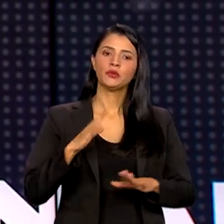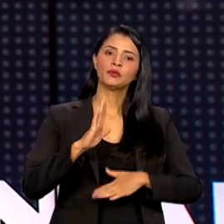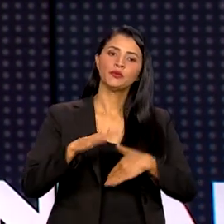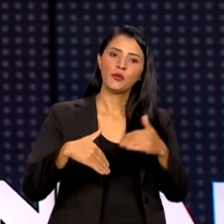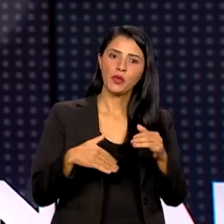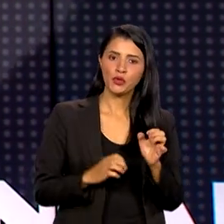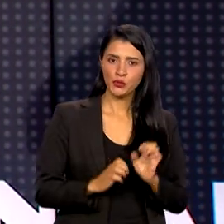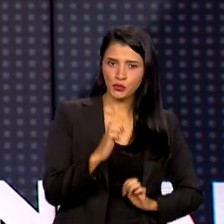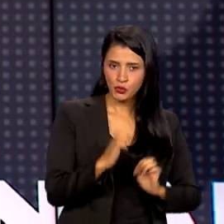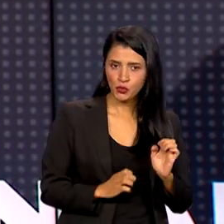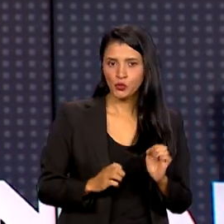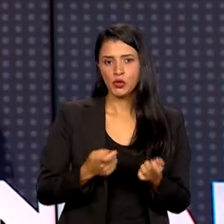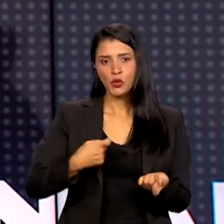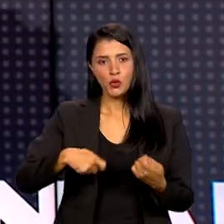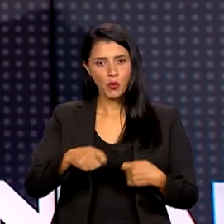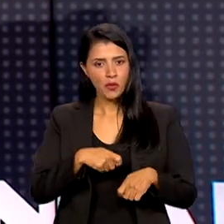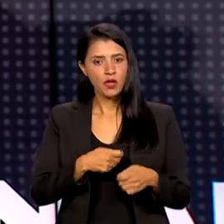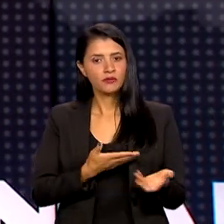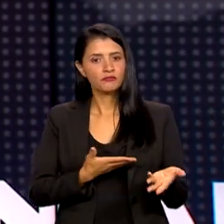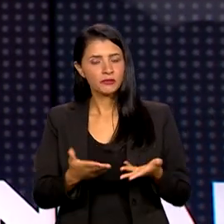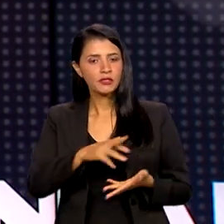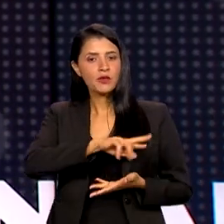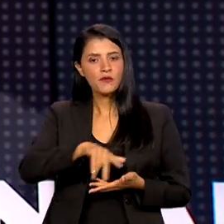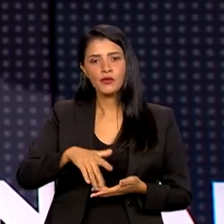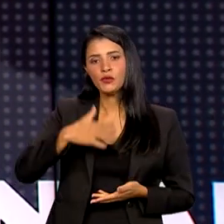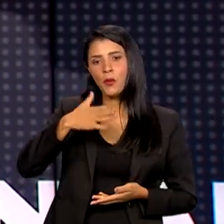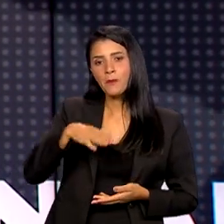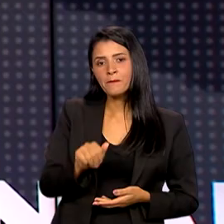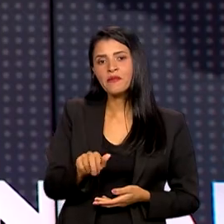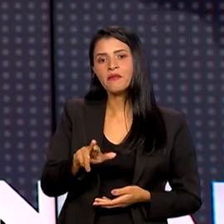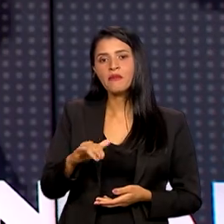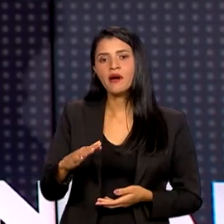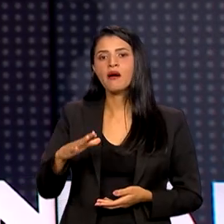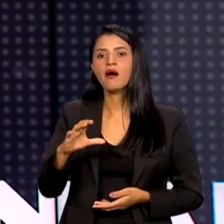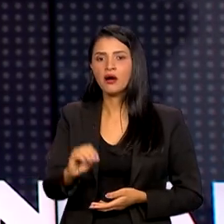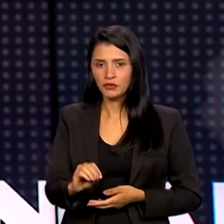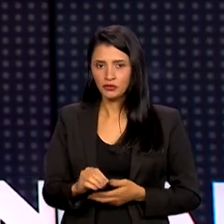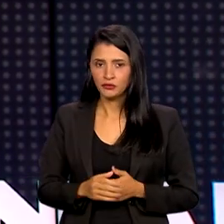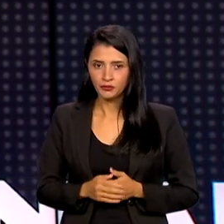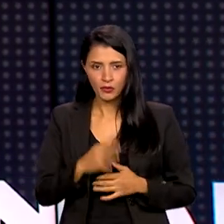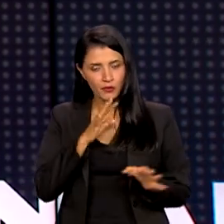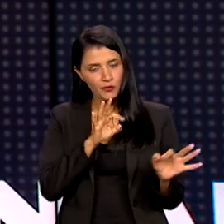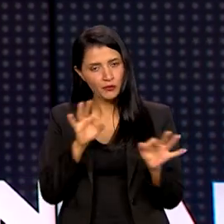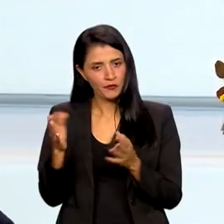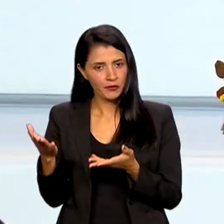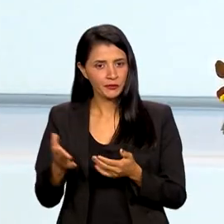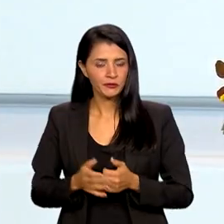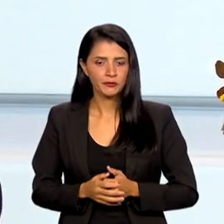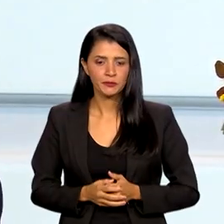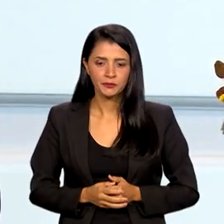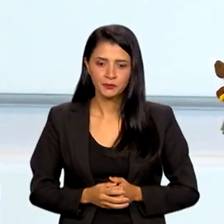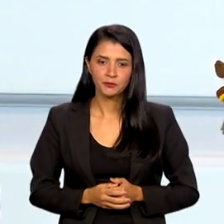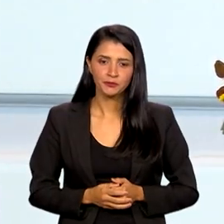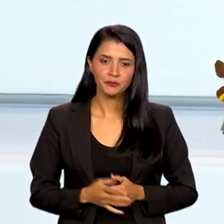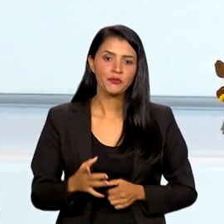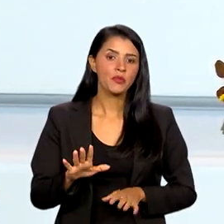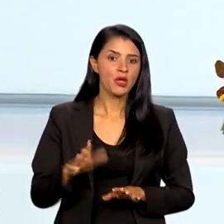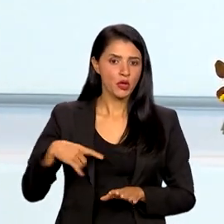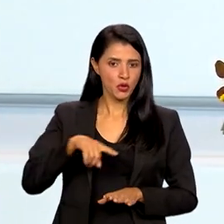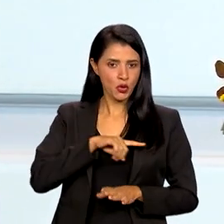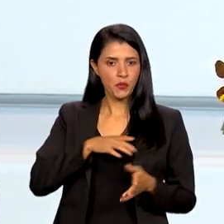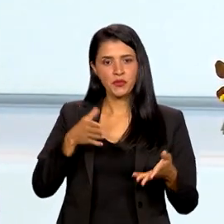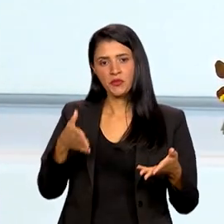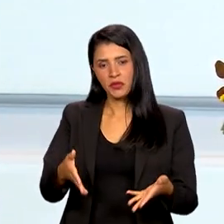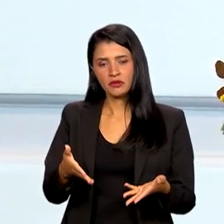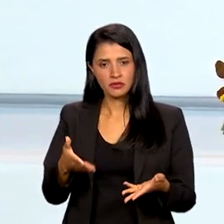Desenvolvimento, Indústria, Comércio e Serviços, Márcio Elias Rosa. Vamos acompanhar. E a nossa